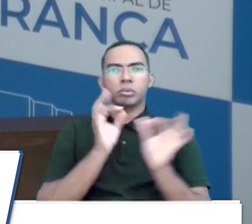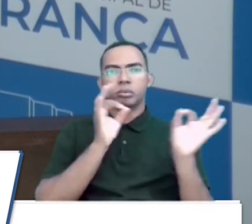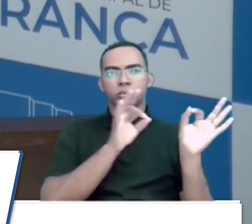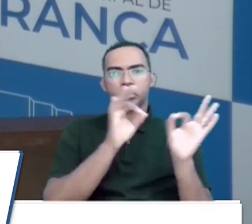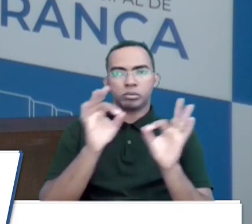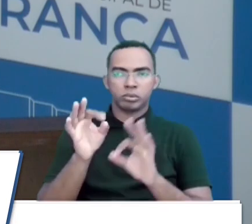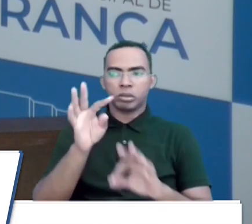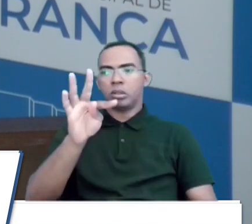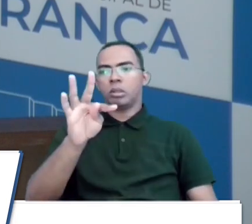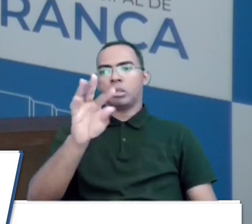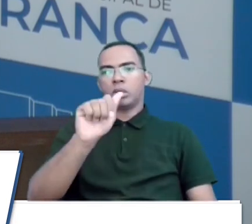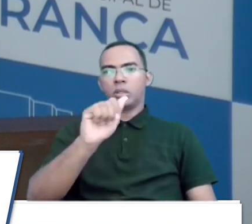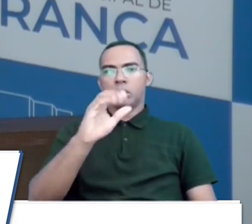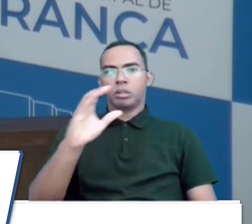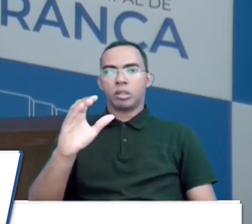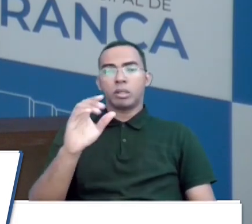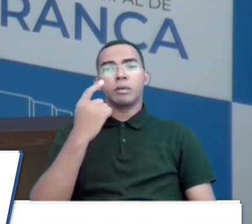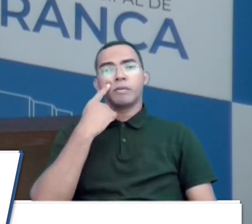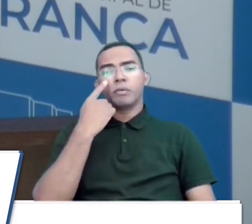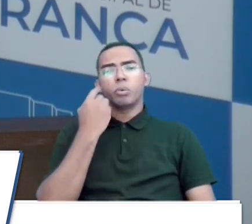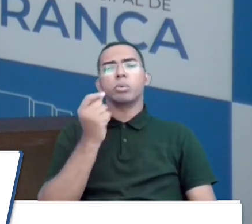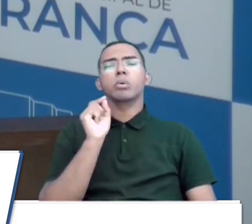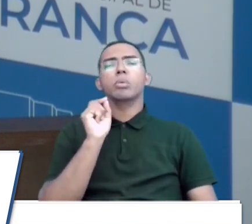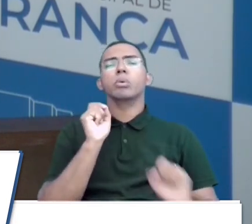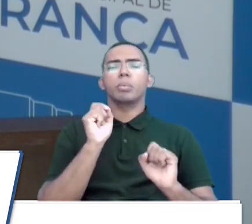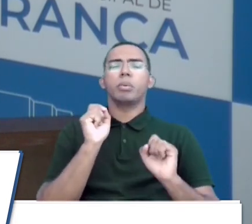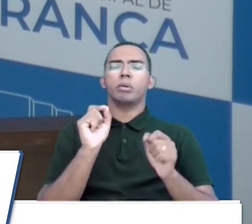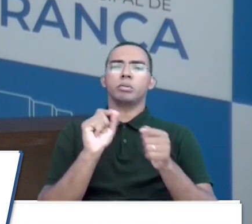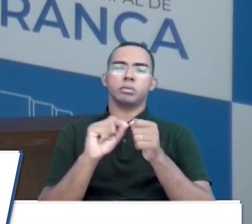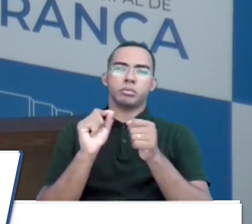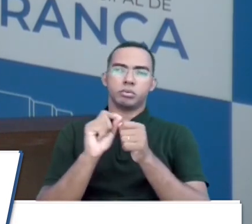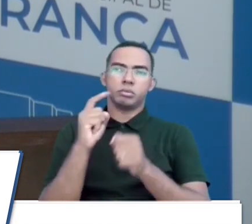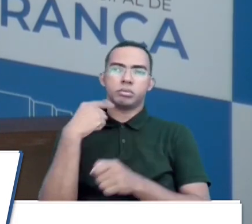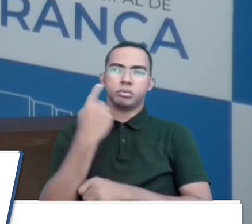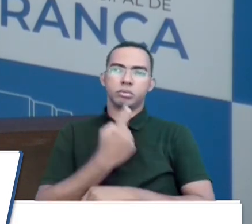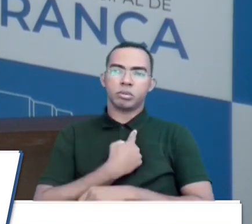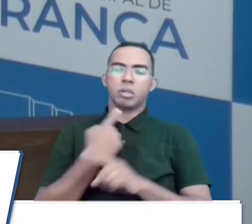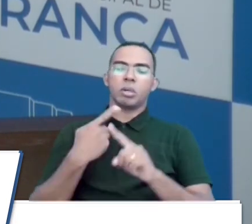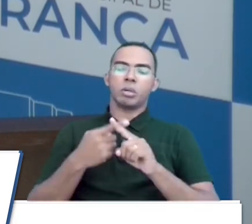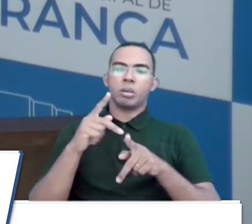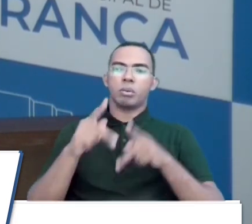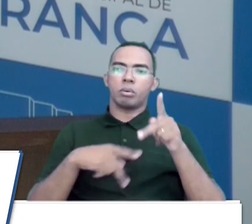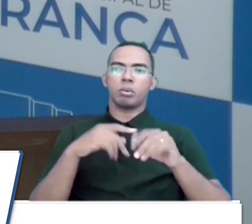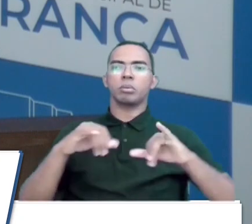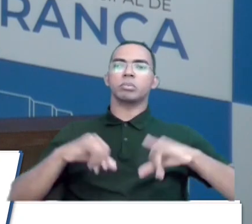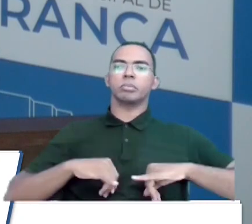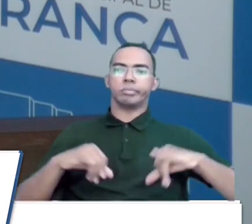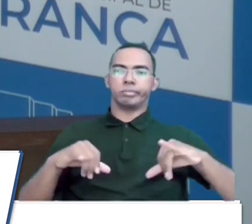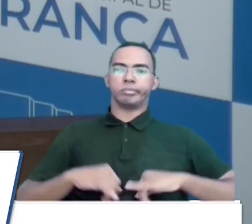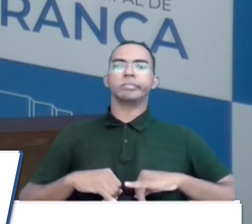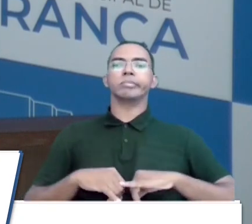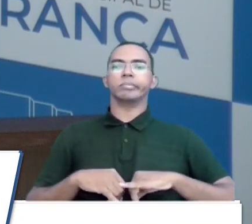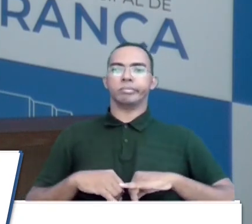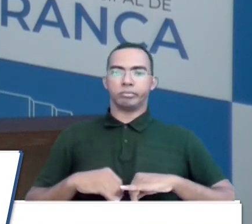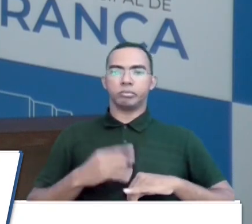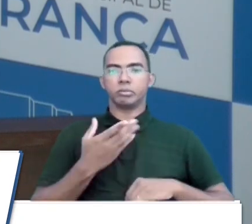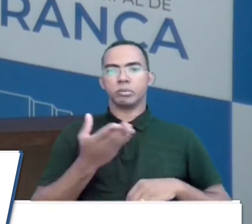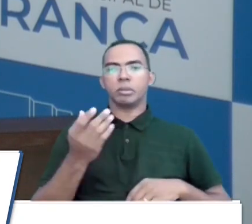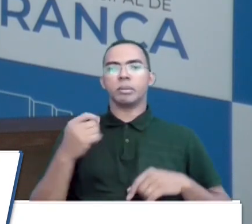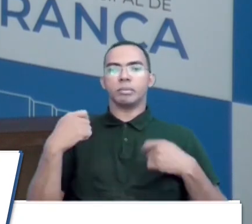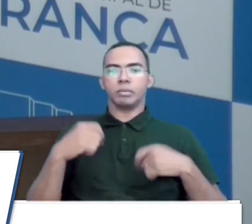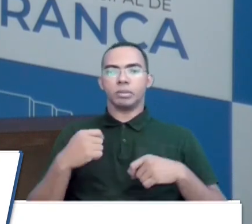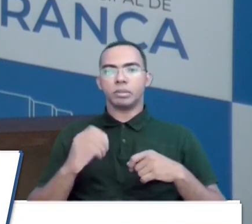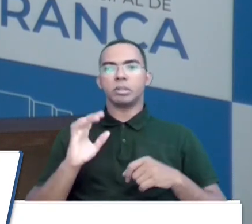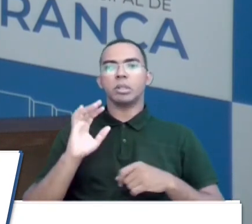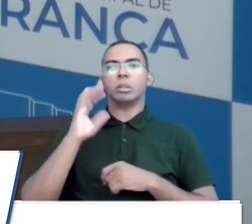TAC, o que poderia estar fazendo por nós, porque a população está sofrendo muito ali. É necessário tomar uma atitude, não